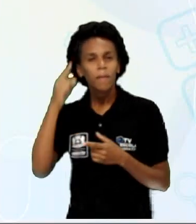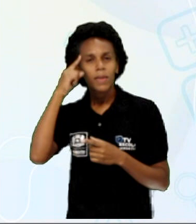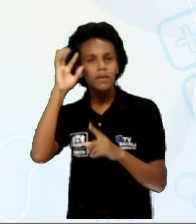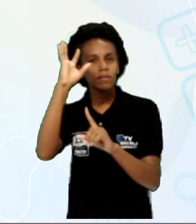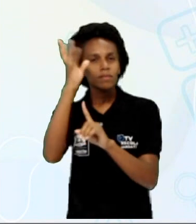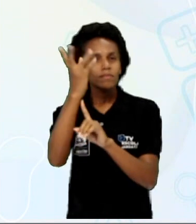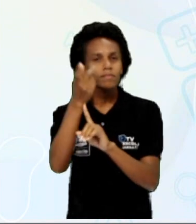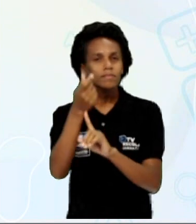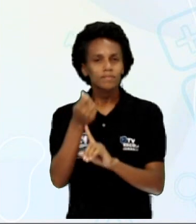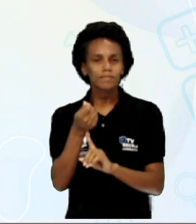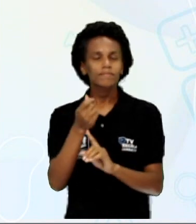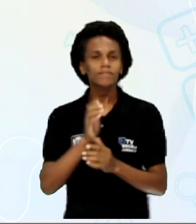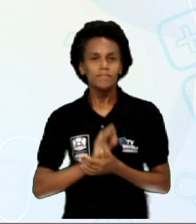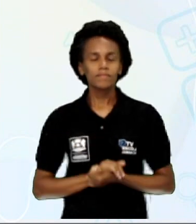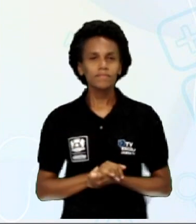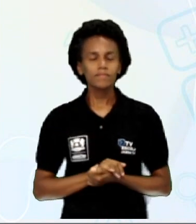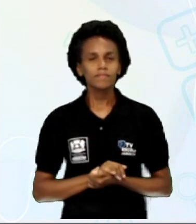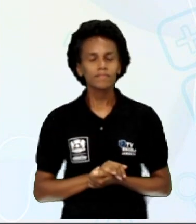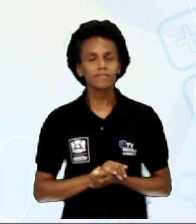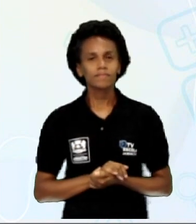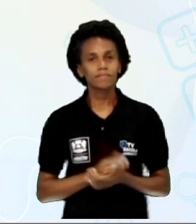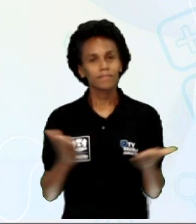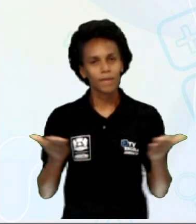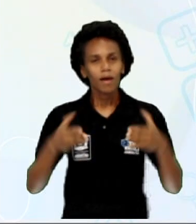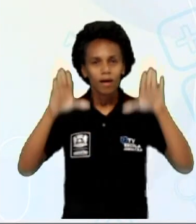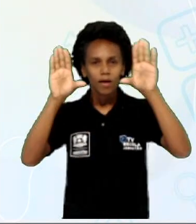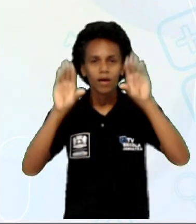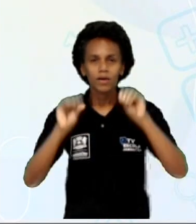Então vamos fazer um resumo do que aprendemos hoje.